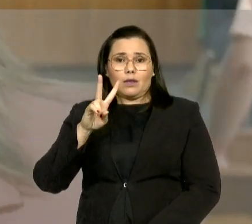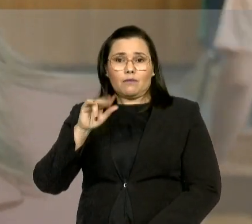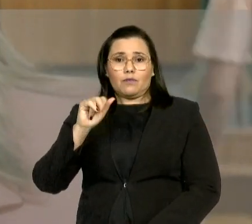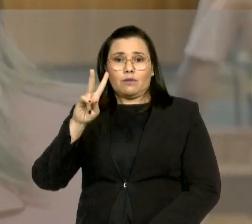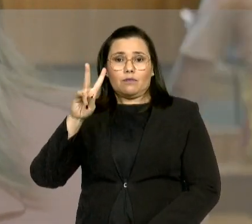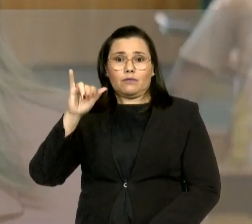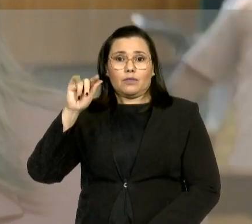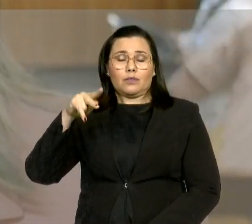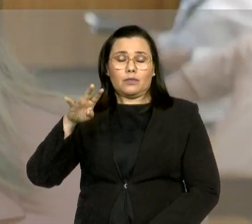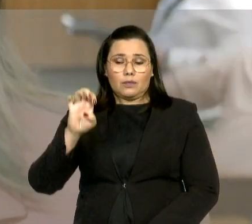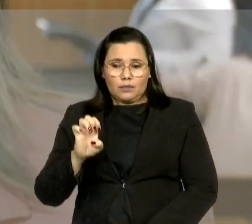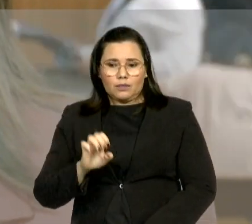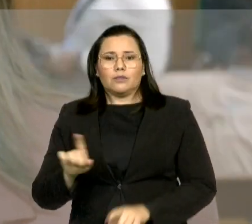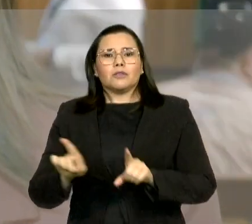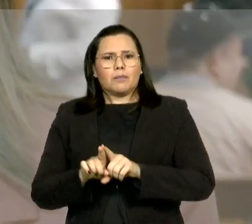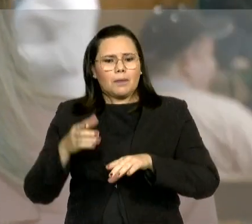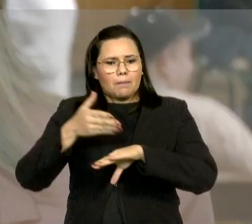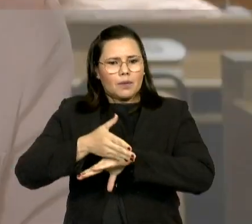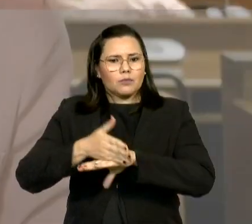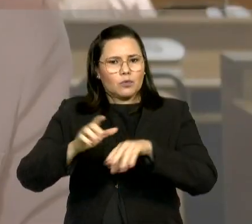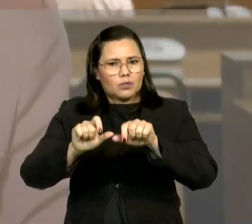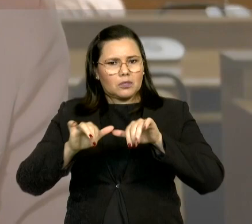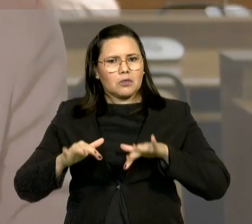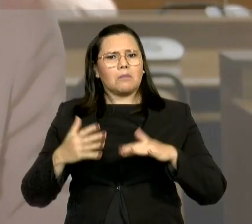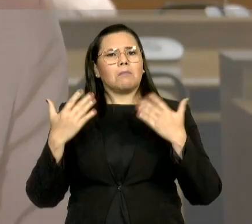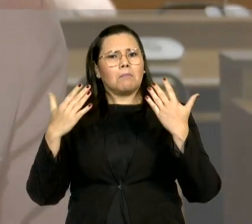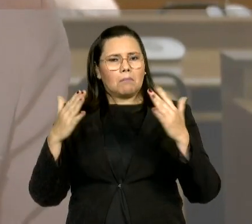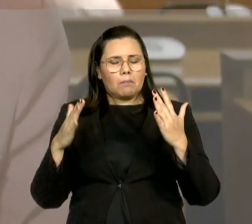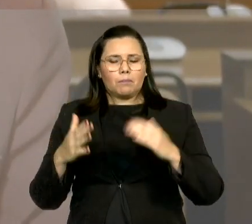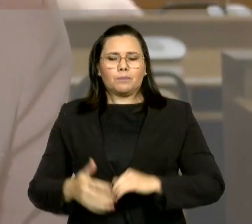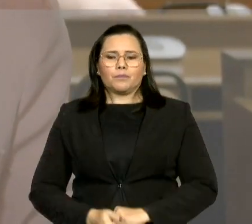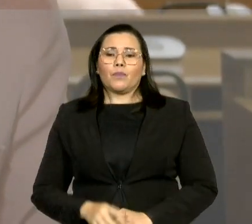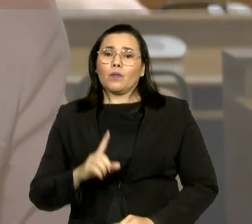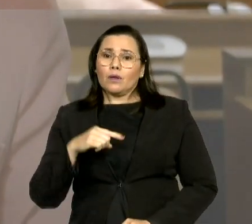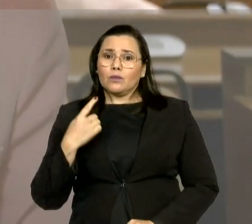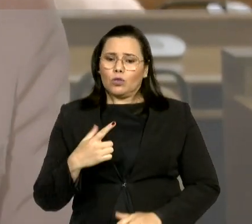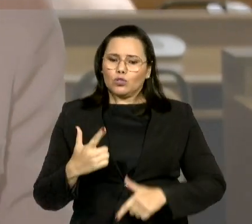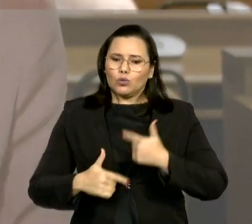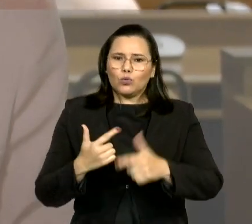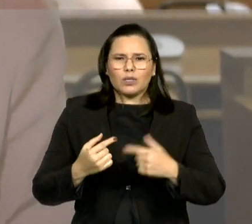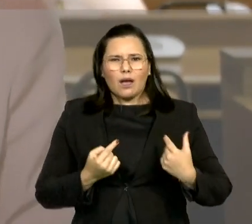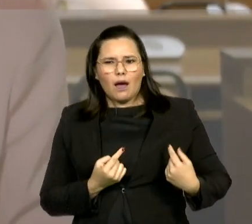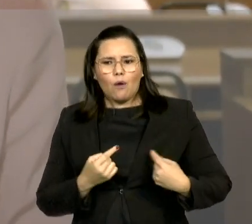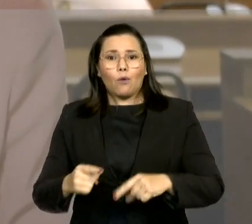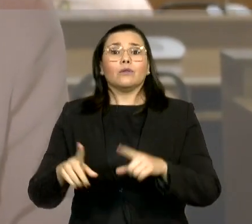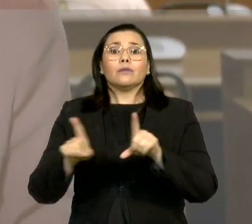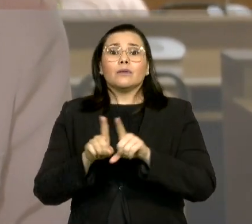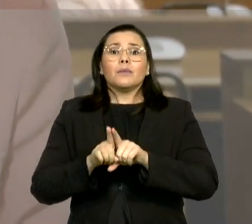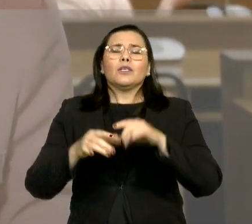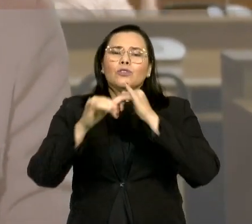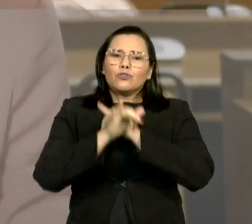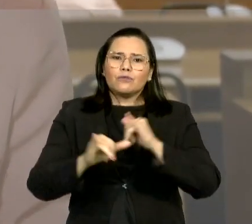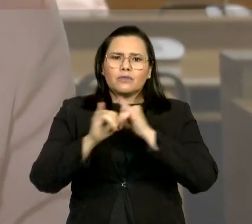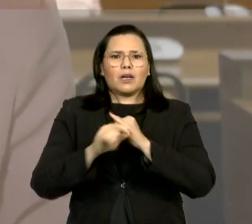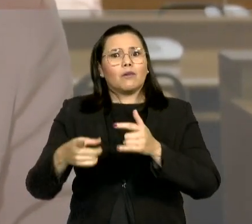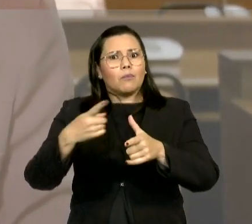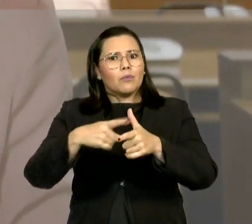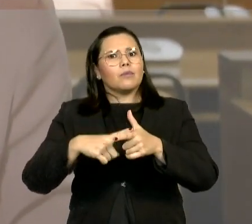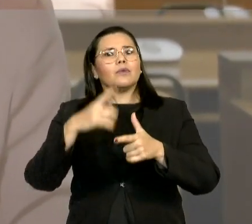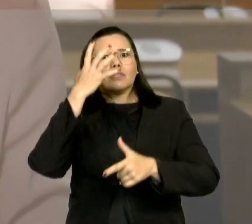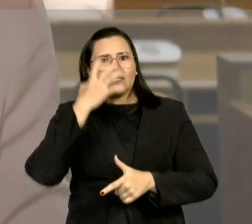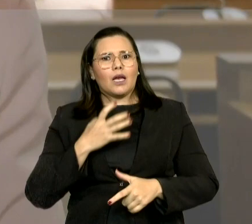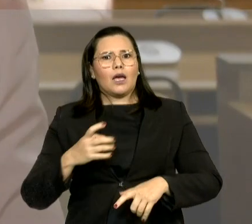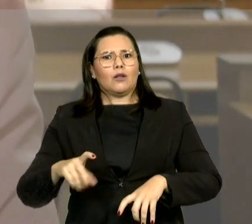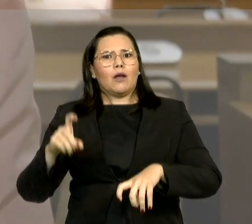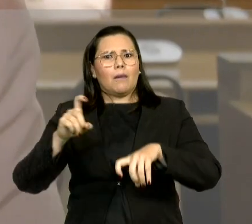participou da solenidade e parabenizou a ação. A gente tem que enfrentar tem que divulgar esse problema para a gente enfrentar ele